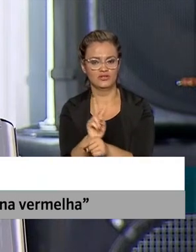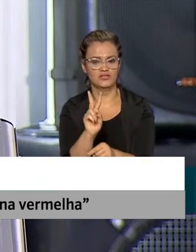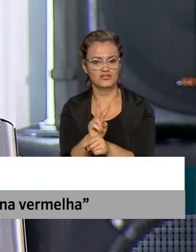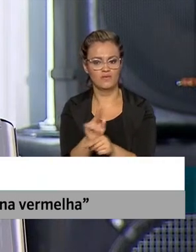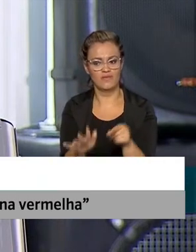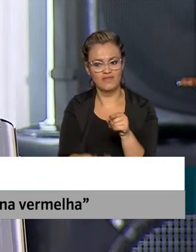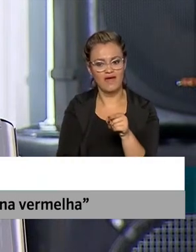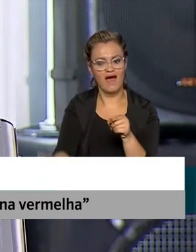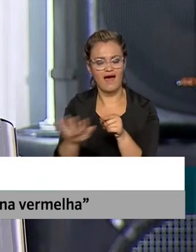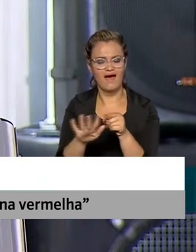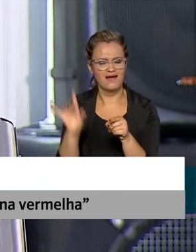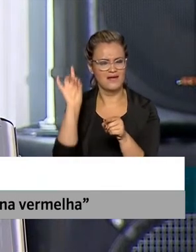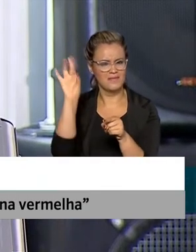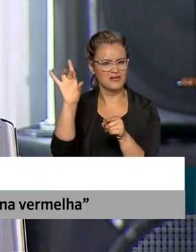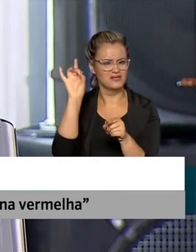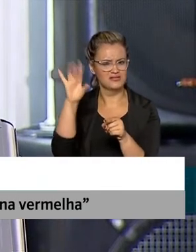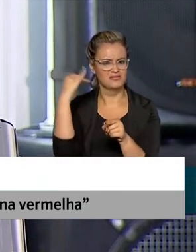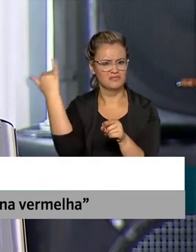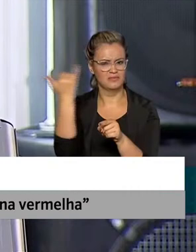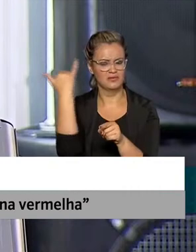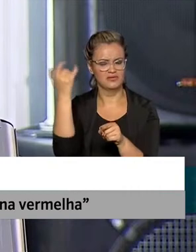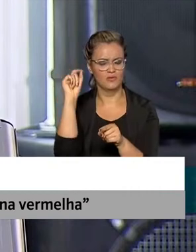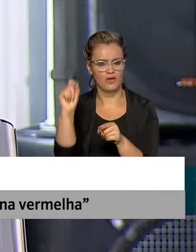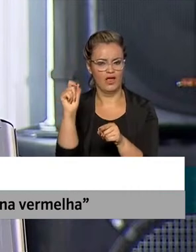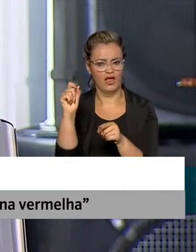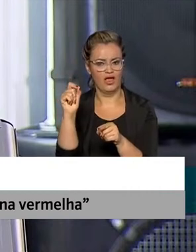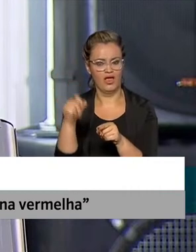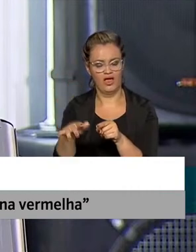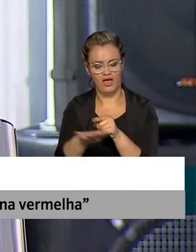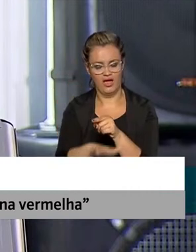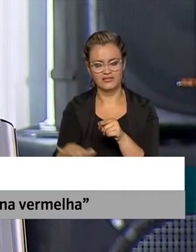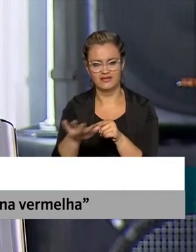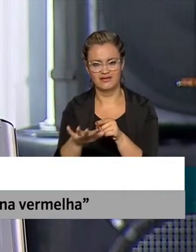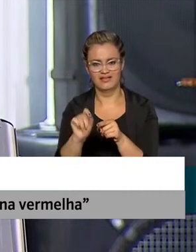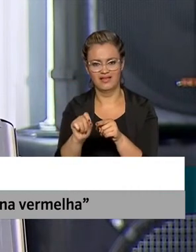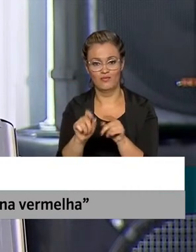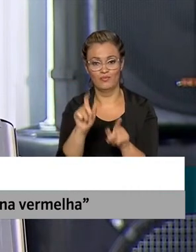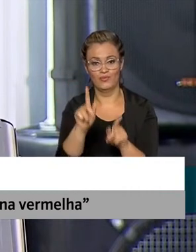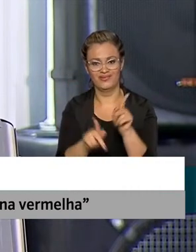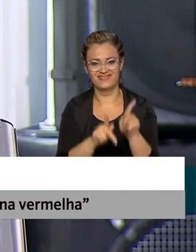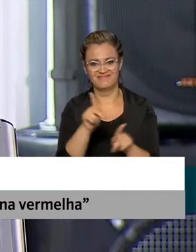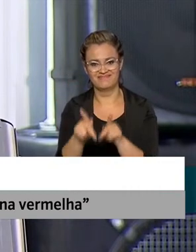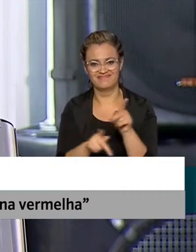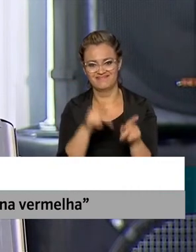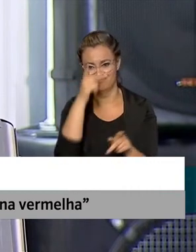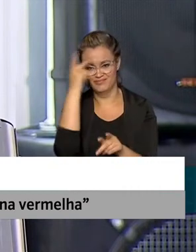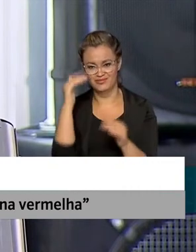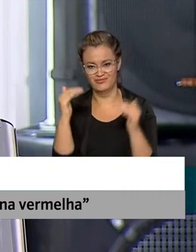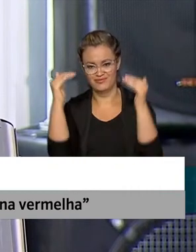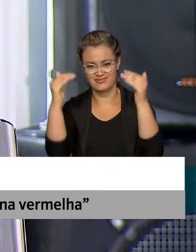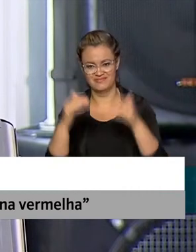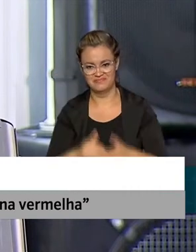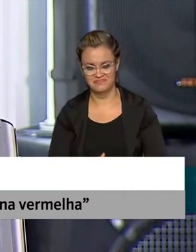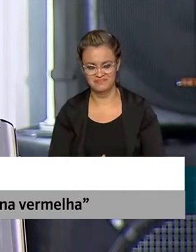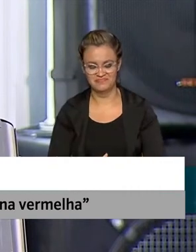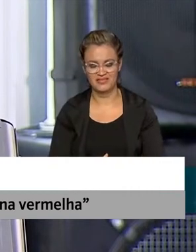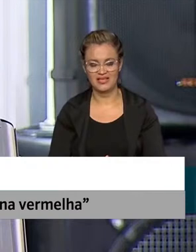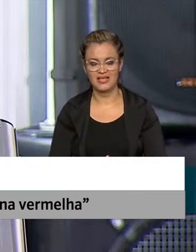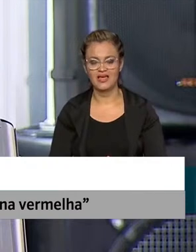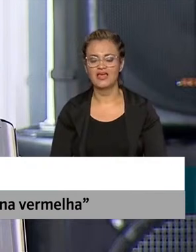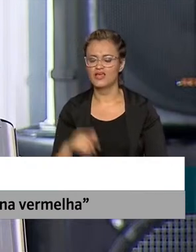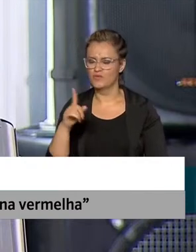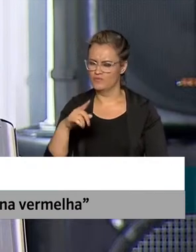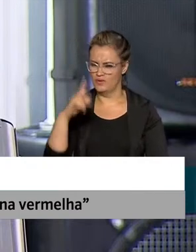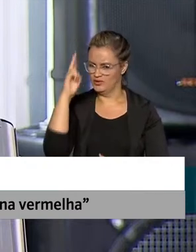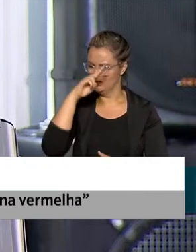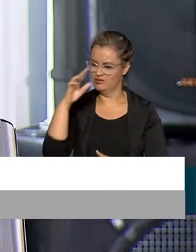daquilo que temos de mais importante para o Brasil: a nossa gente, a nossa soberania. Como evidenciado em nossa rica